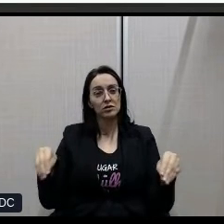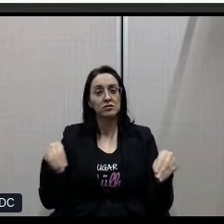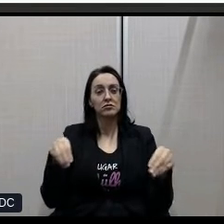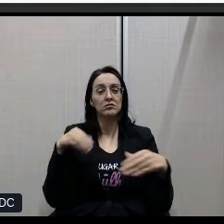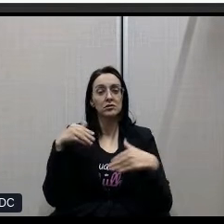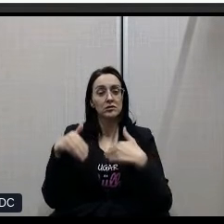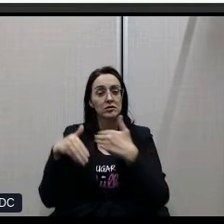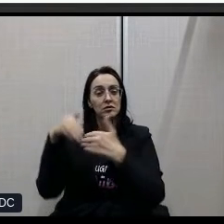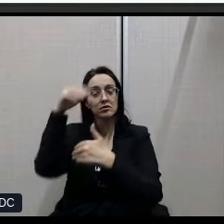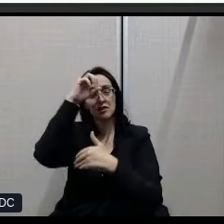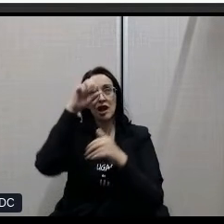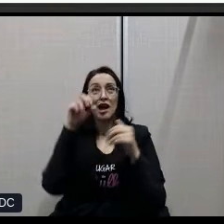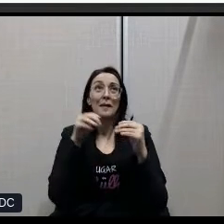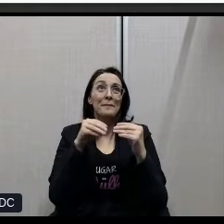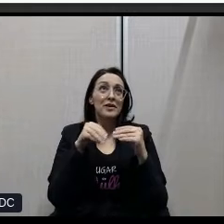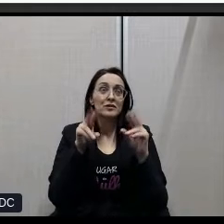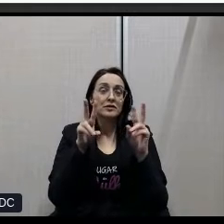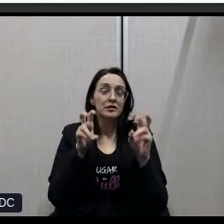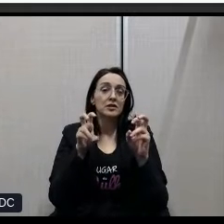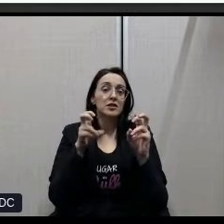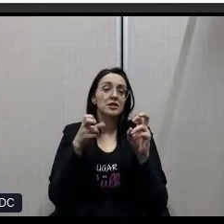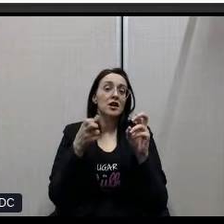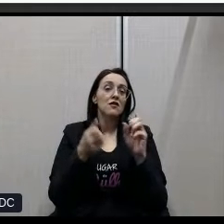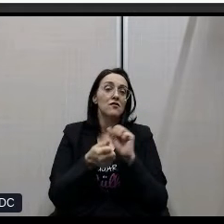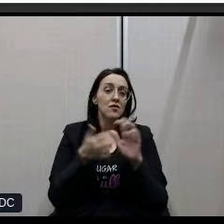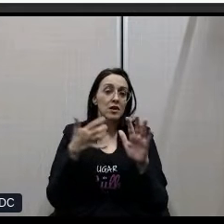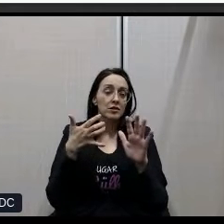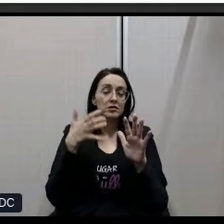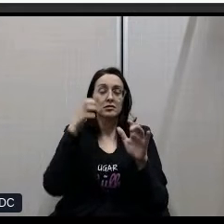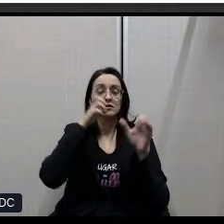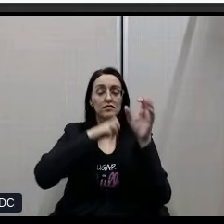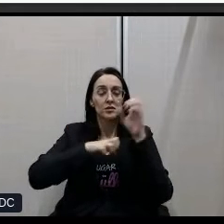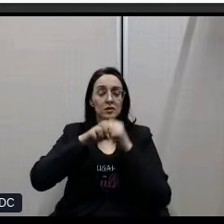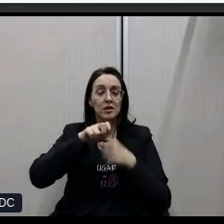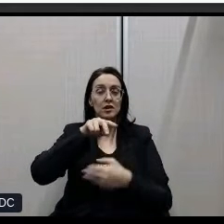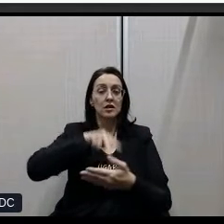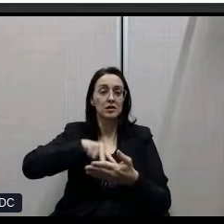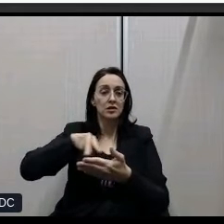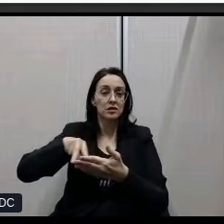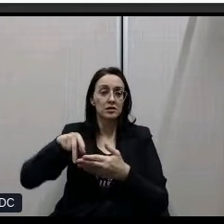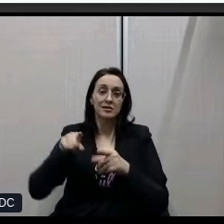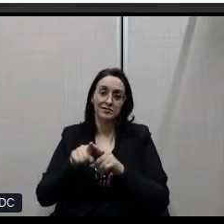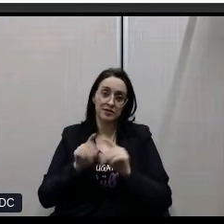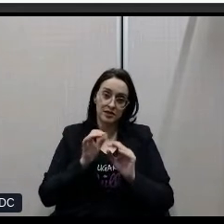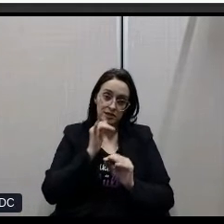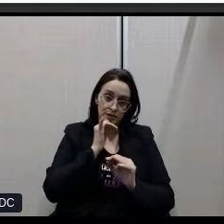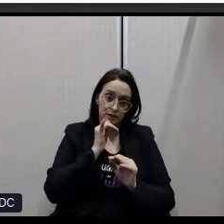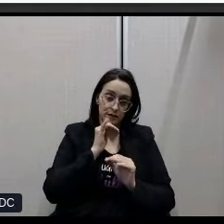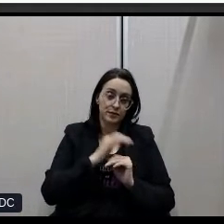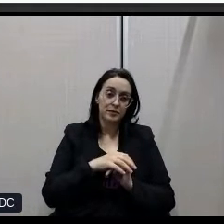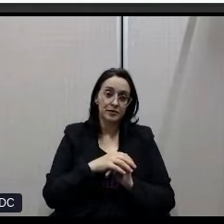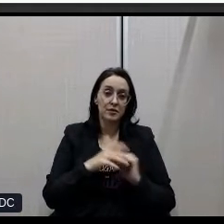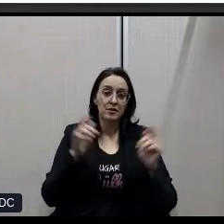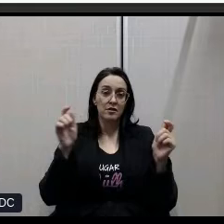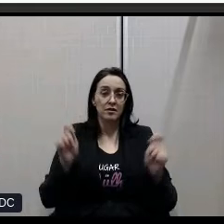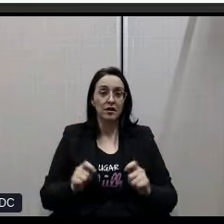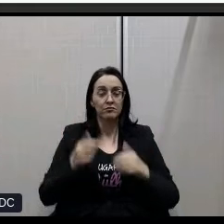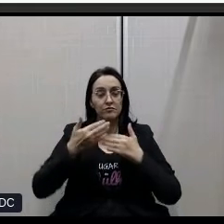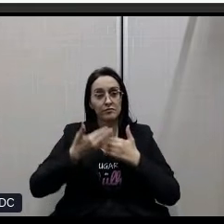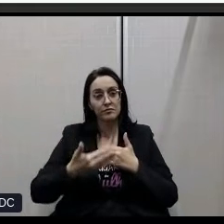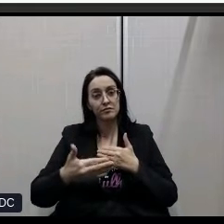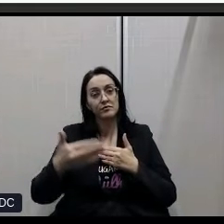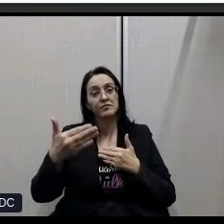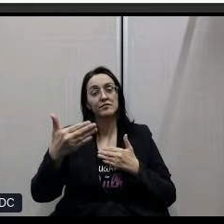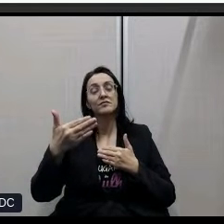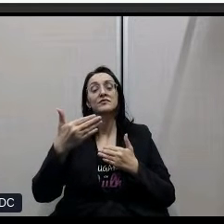tá? Na fluência, precisão e compreensão de uma leitura, por exemplo, que pode originar